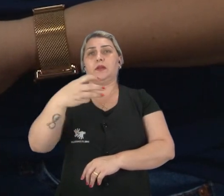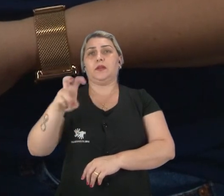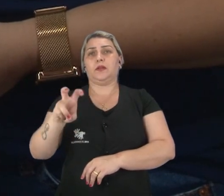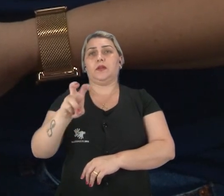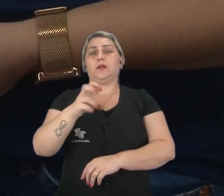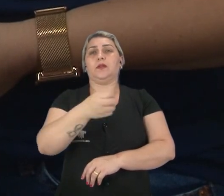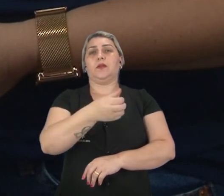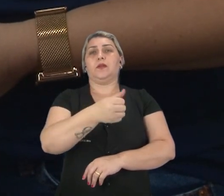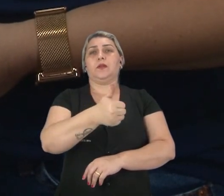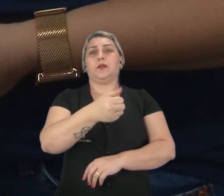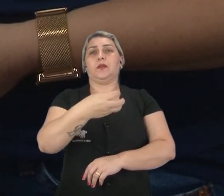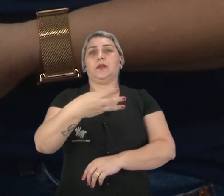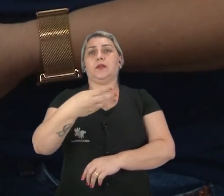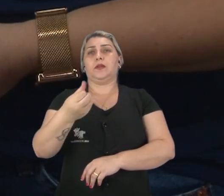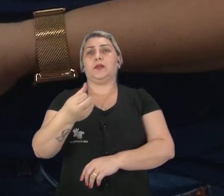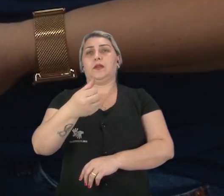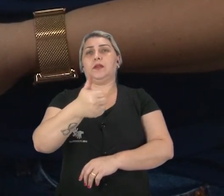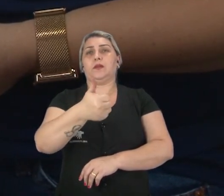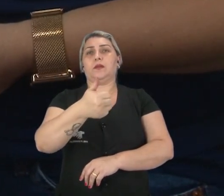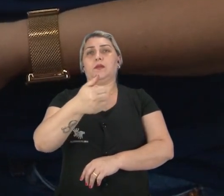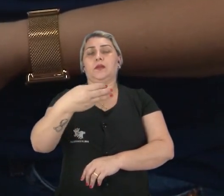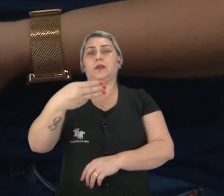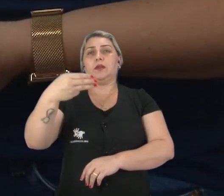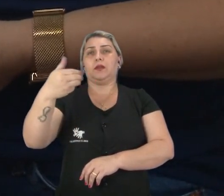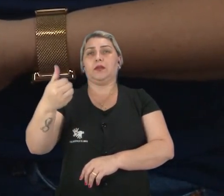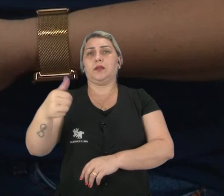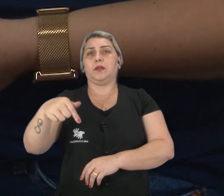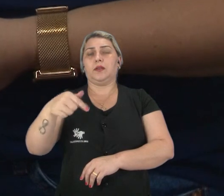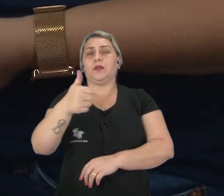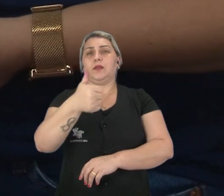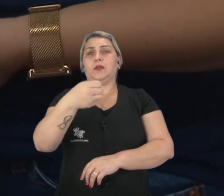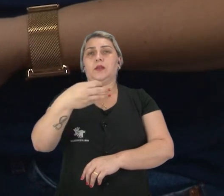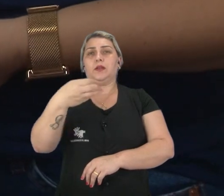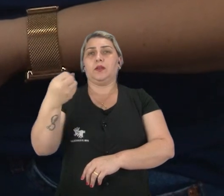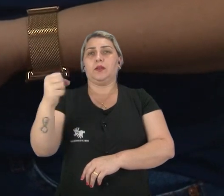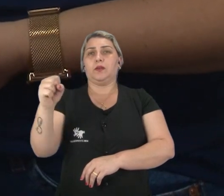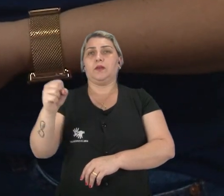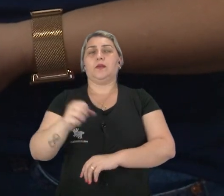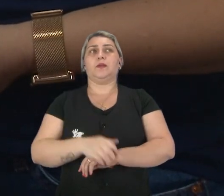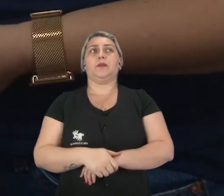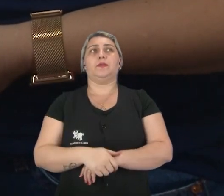5, 6, 7 e 8, né?